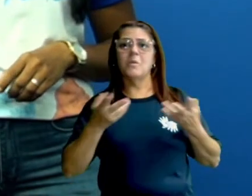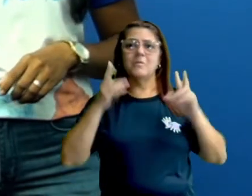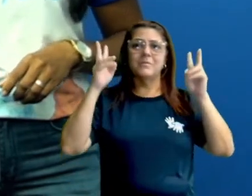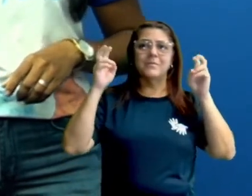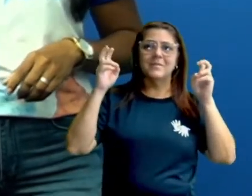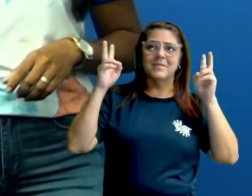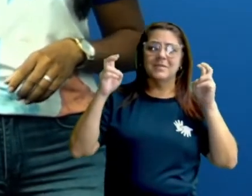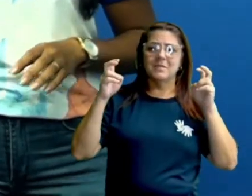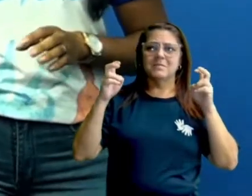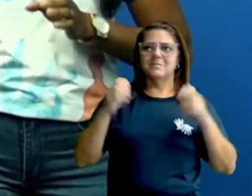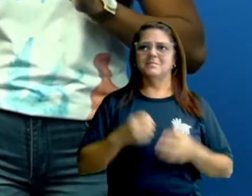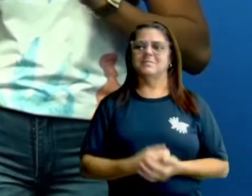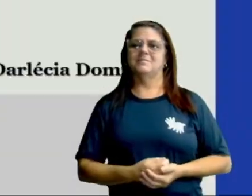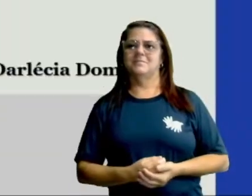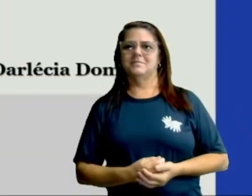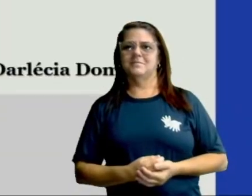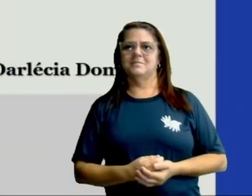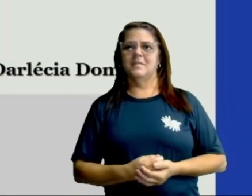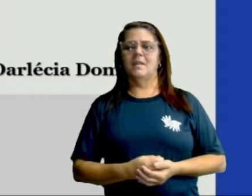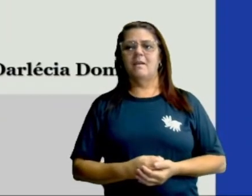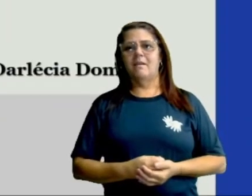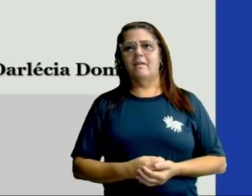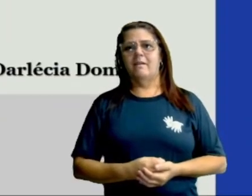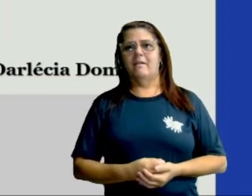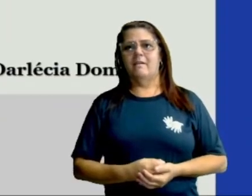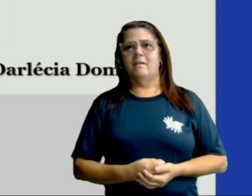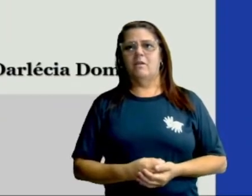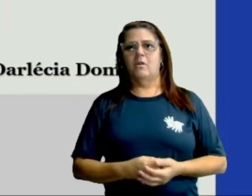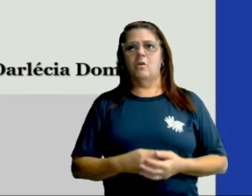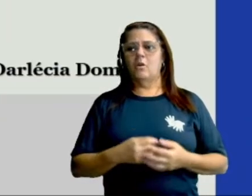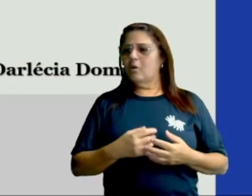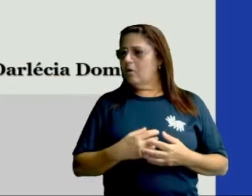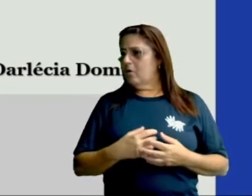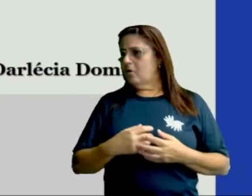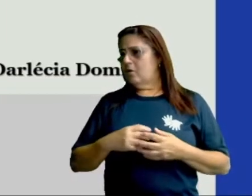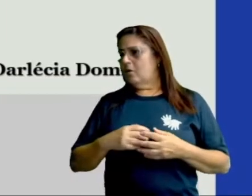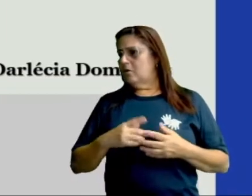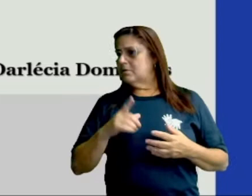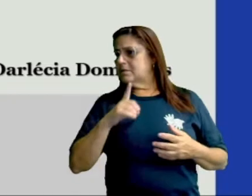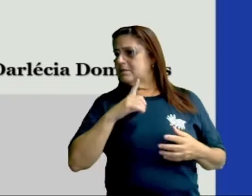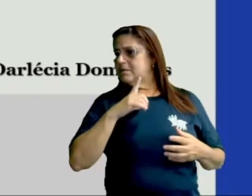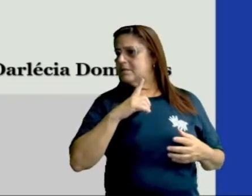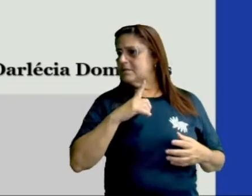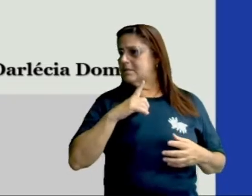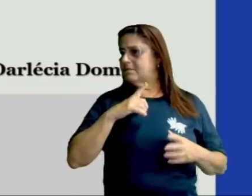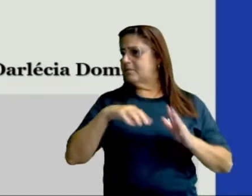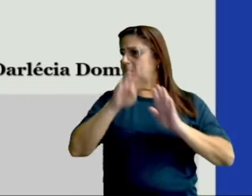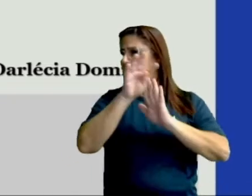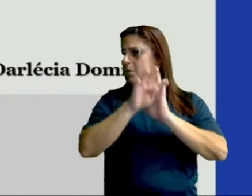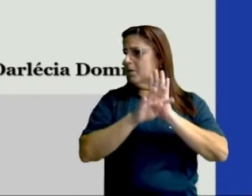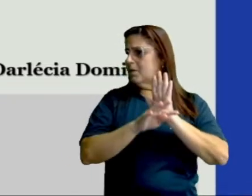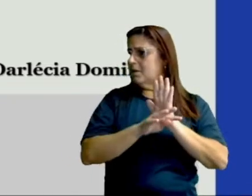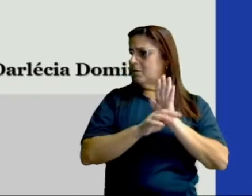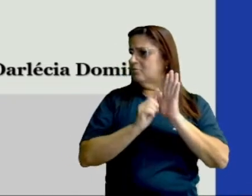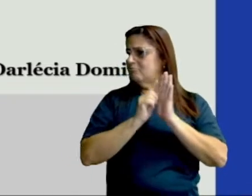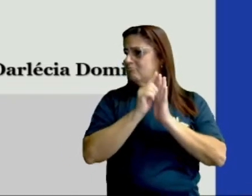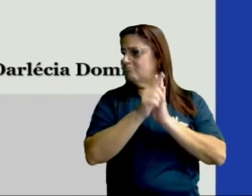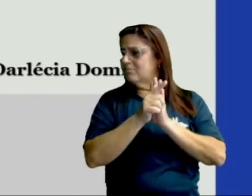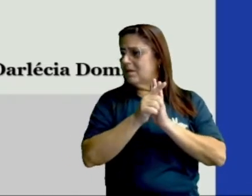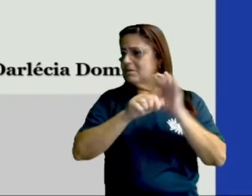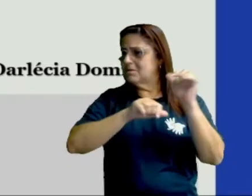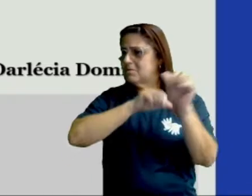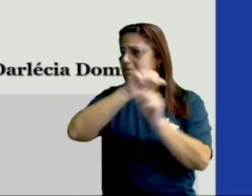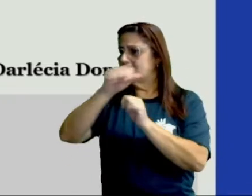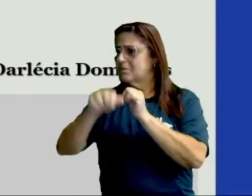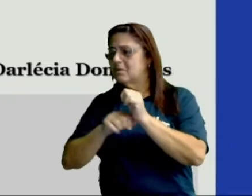hoje? Bom, é esse aqui, condição de produção e circulação do texto com ênfase nos